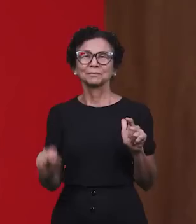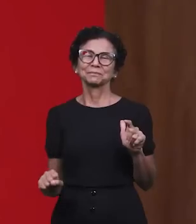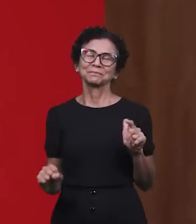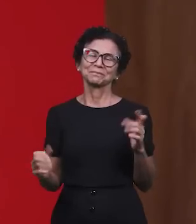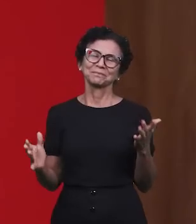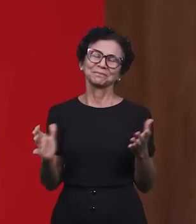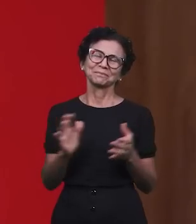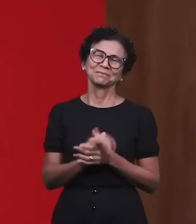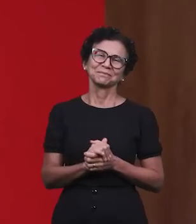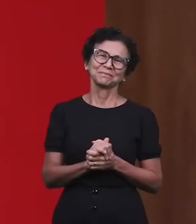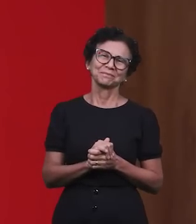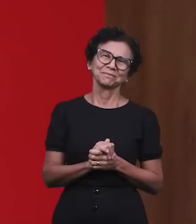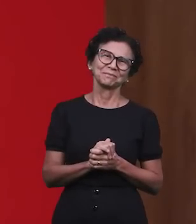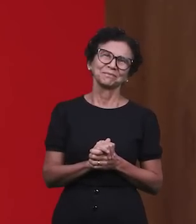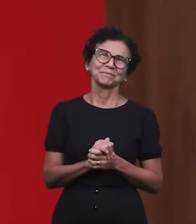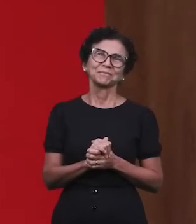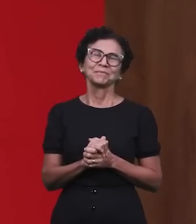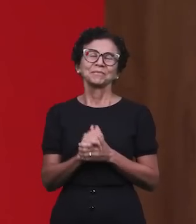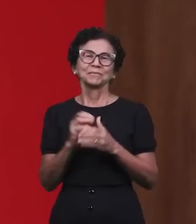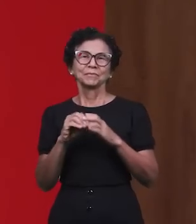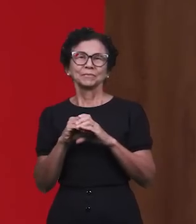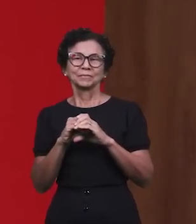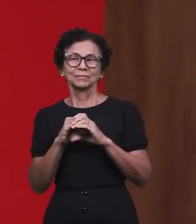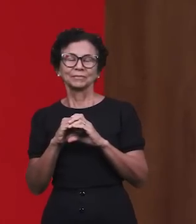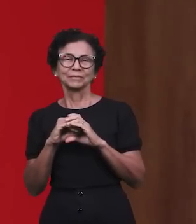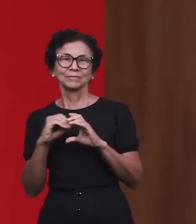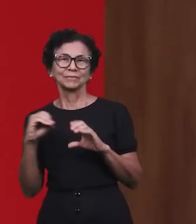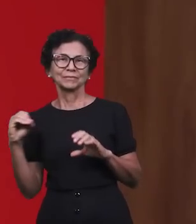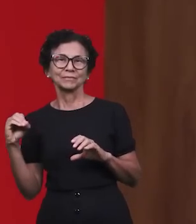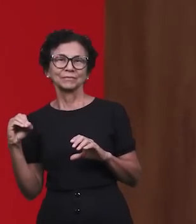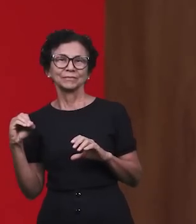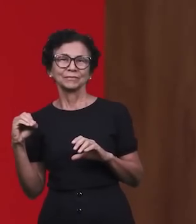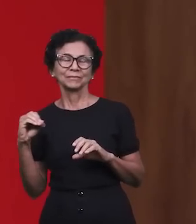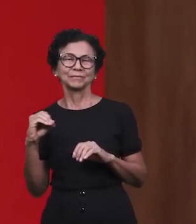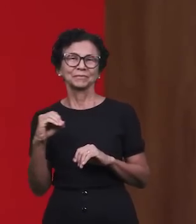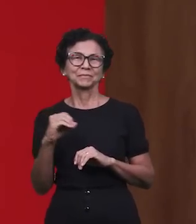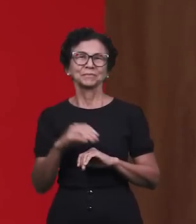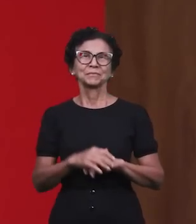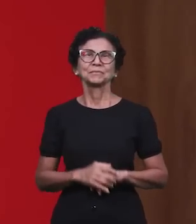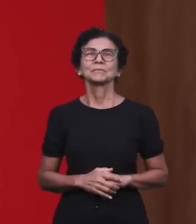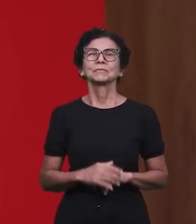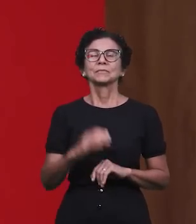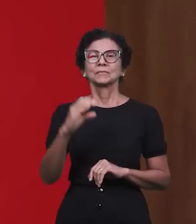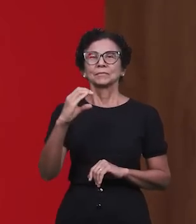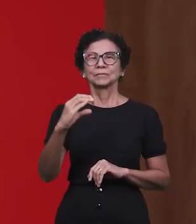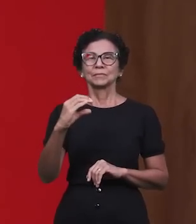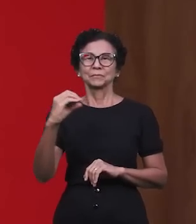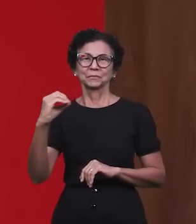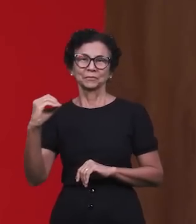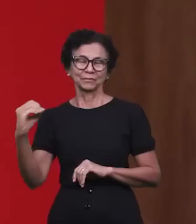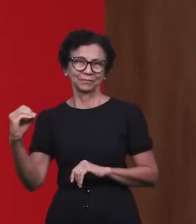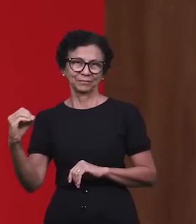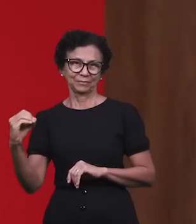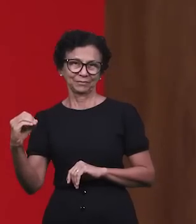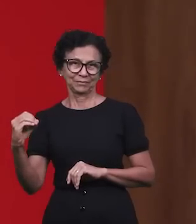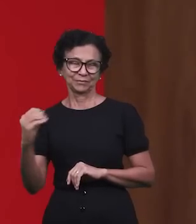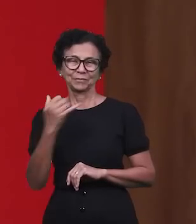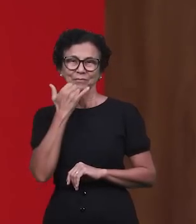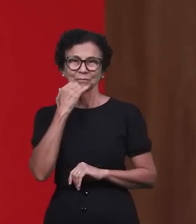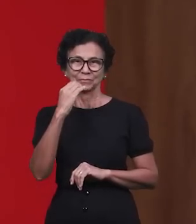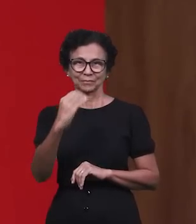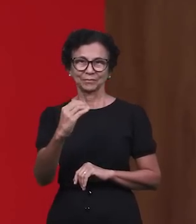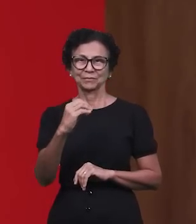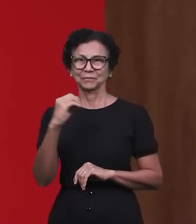o Centro-Oeste do nosso Brasil. E quem tem notícias aqui pra gente é a nossa irmã Rayane Biezek. Rayane, fala tudo o